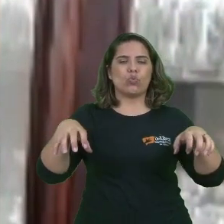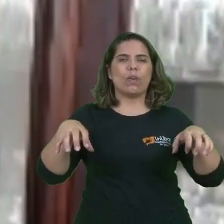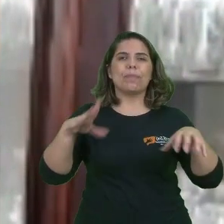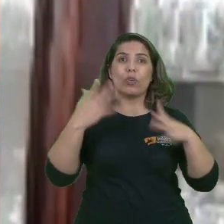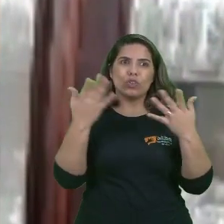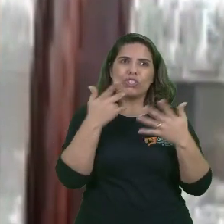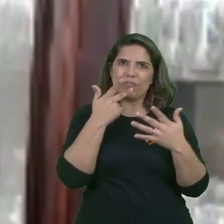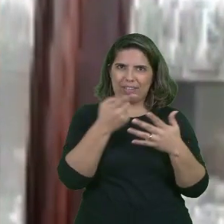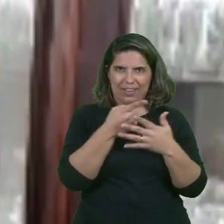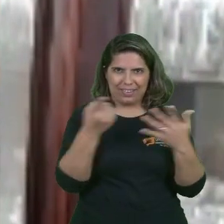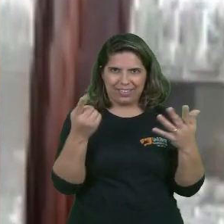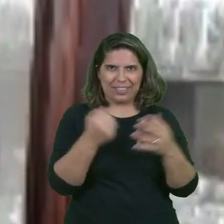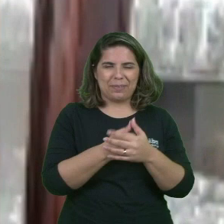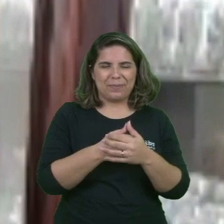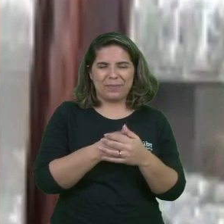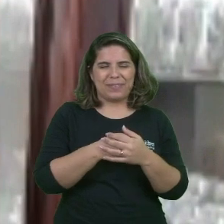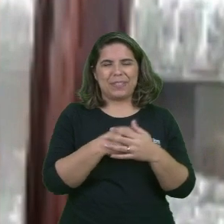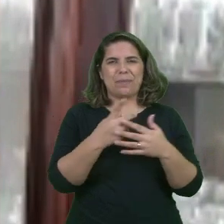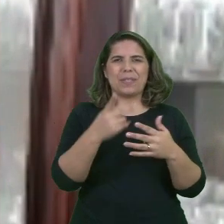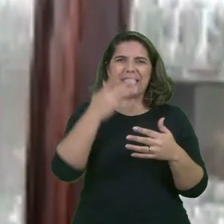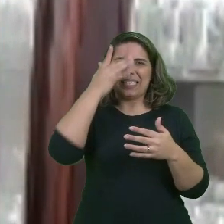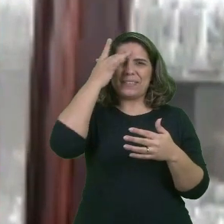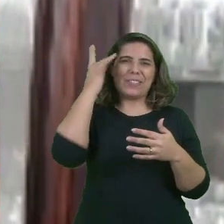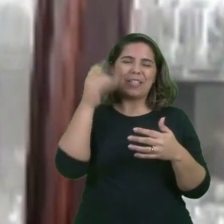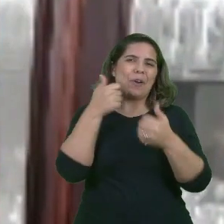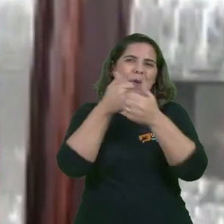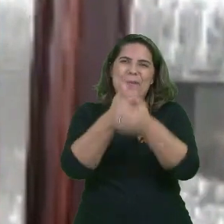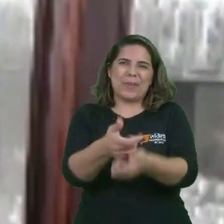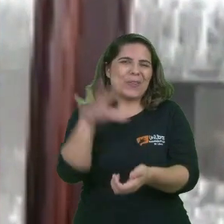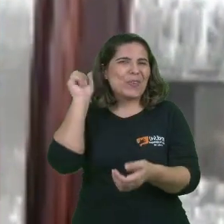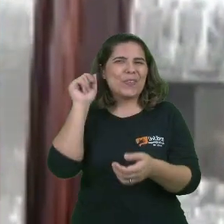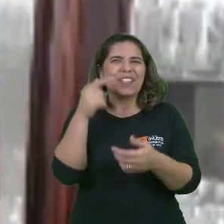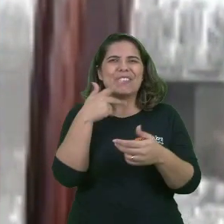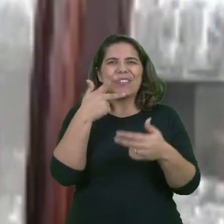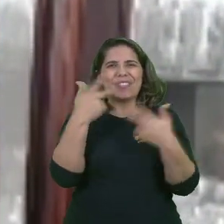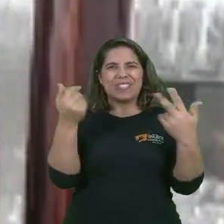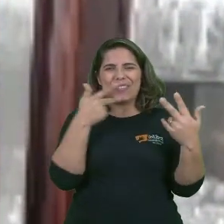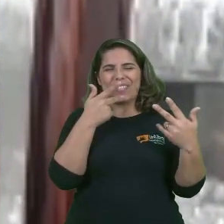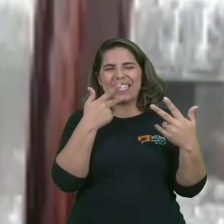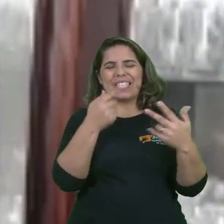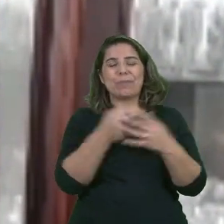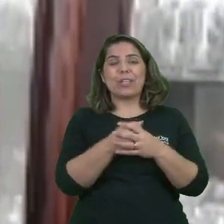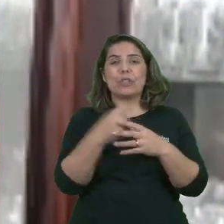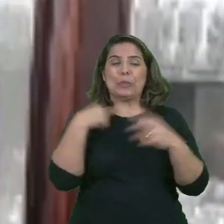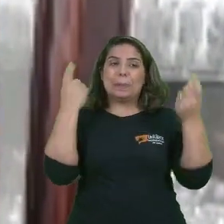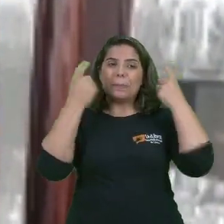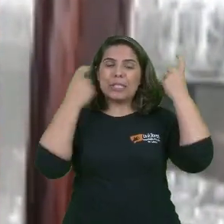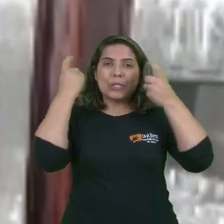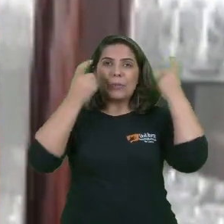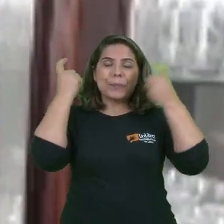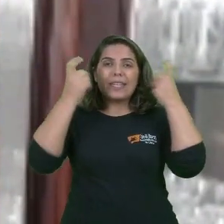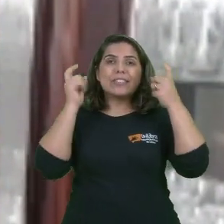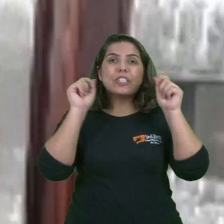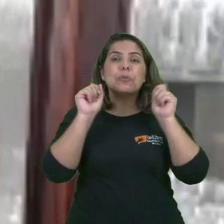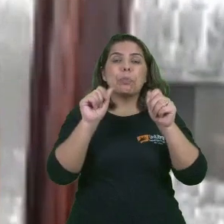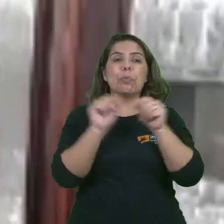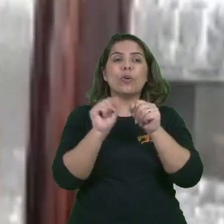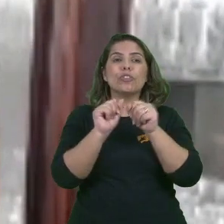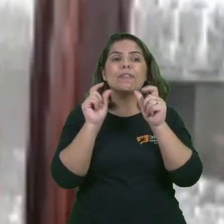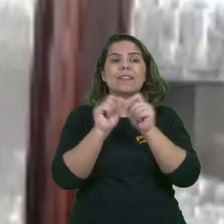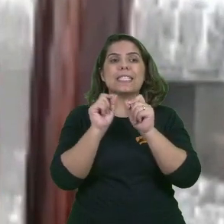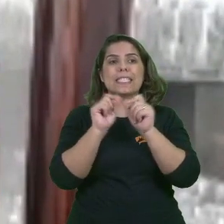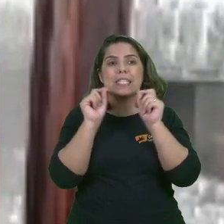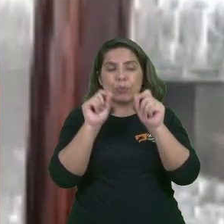gostaria de abrir para todo mundo dormindo essas coisas que eu tô beijo que a gente pode fazer